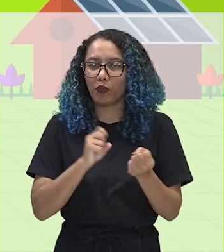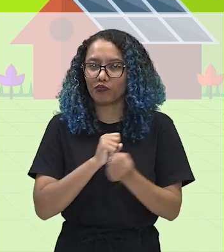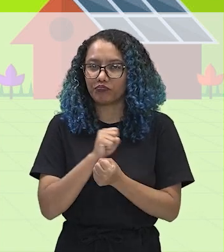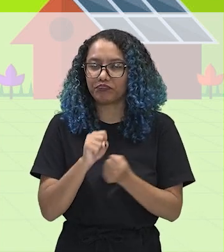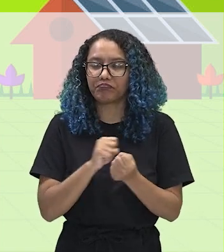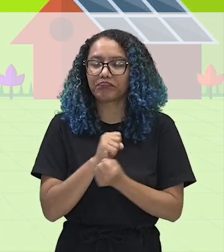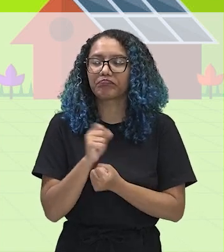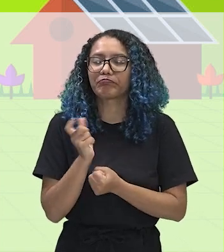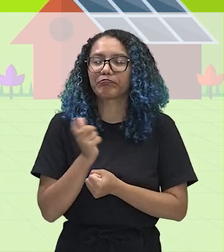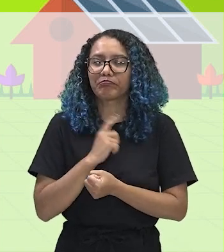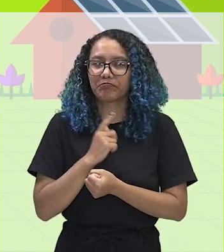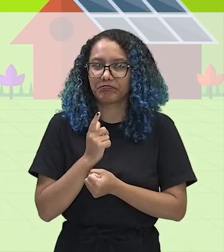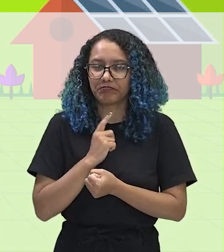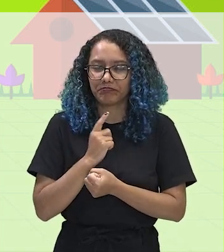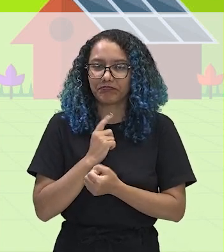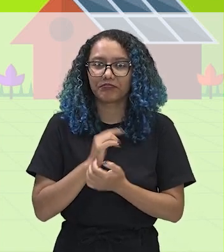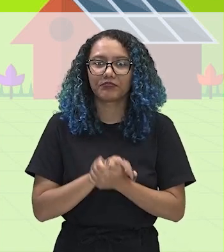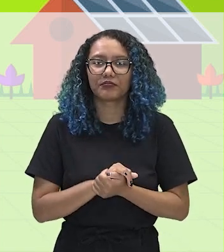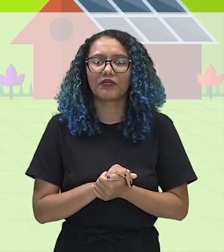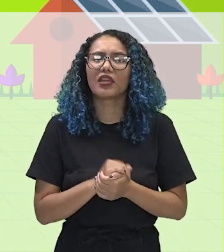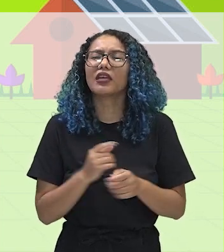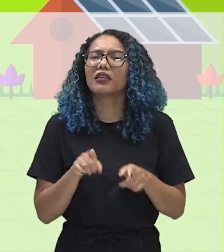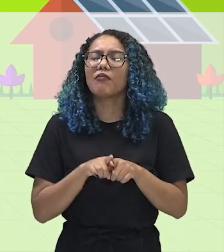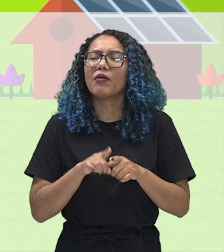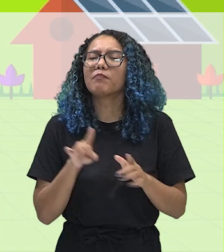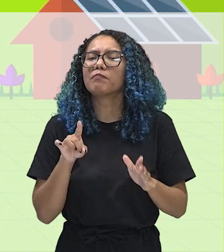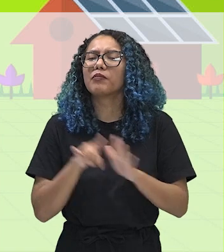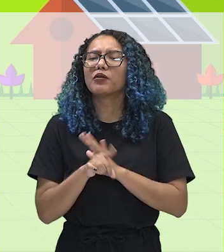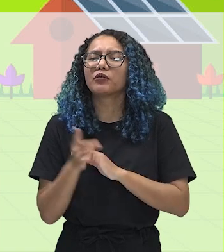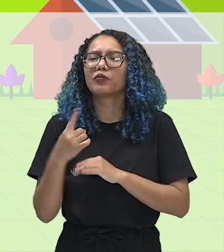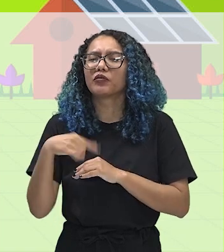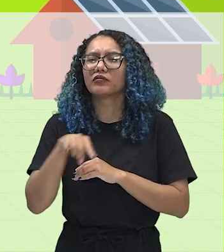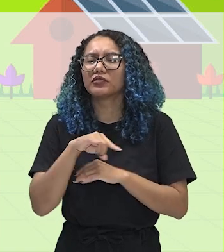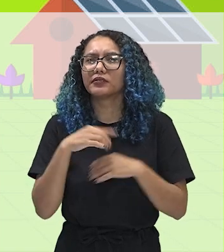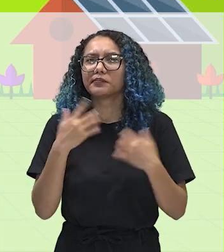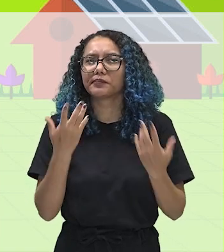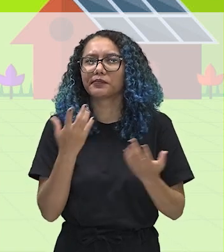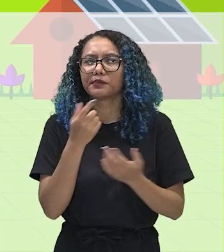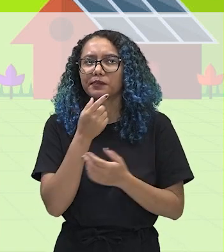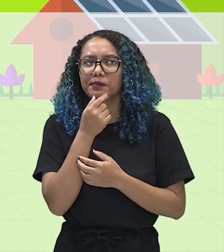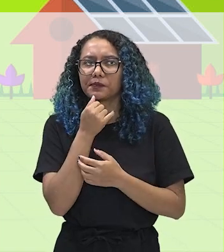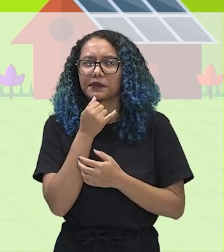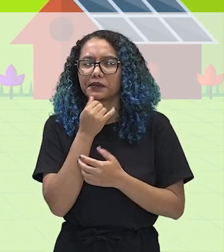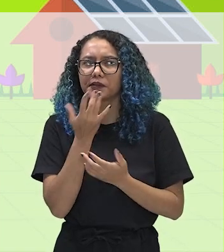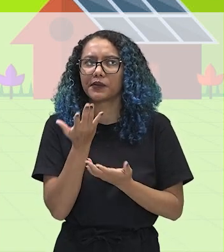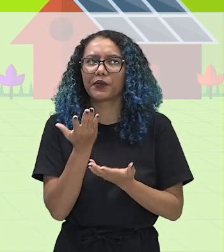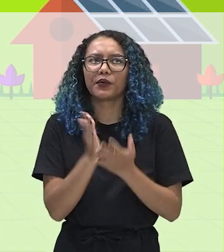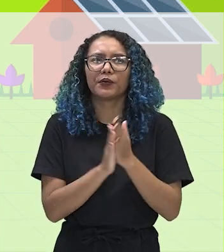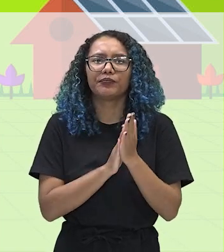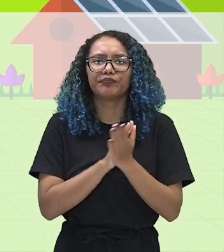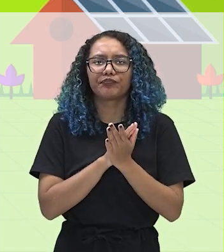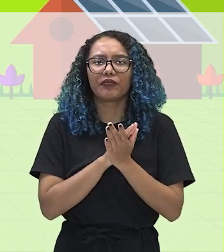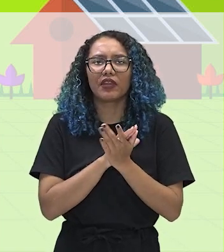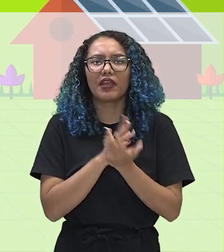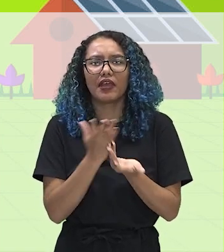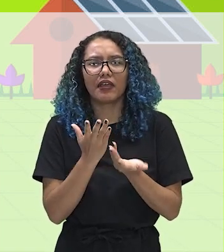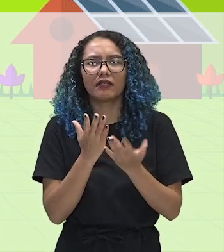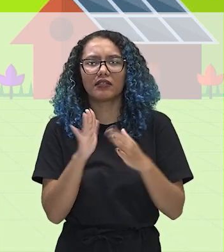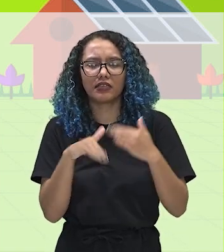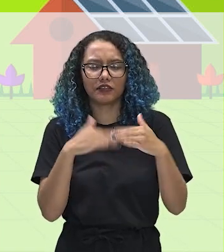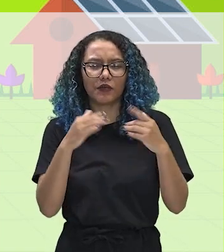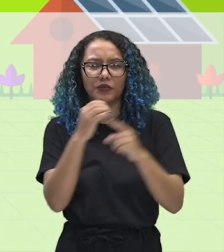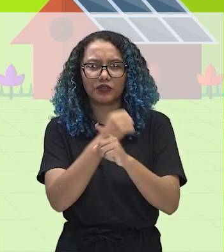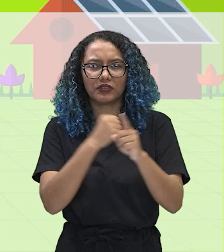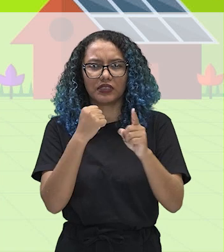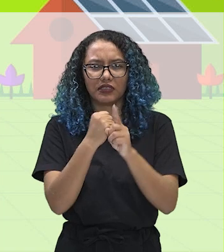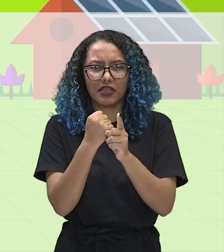sustentável, né? Inclusive, te faço até uma pergunta. Será que é possível desenvolver a sociedade de